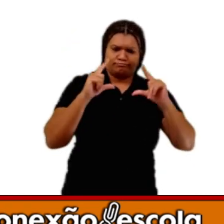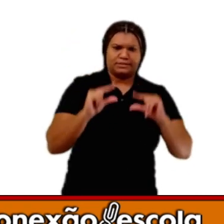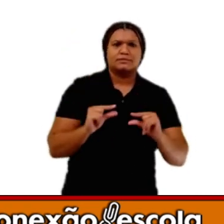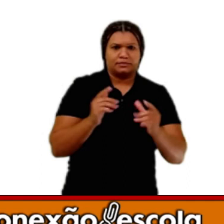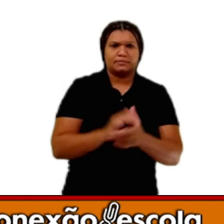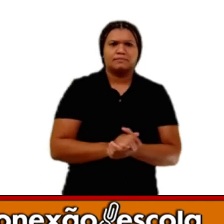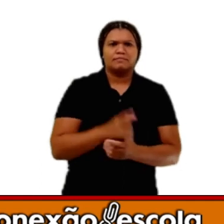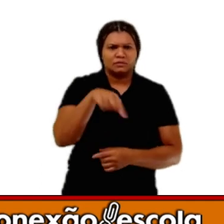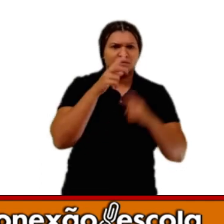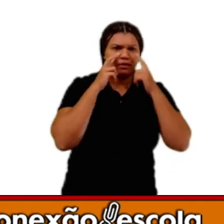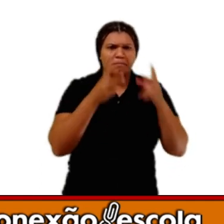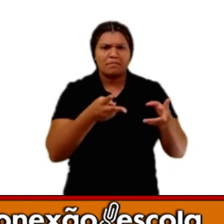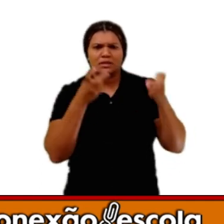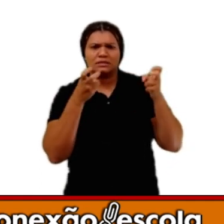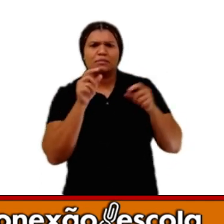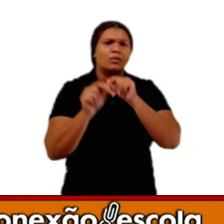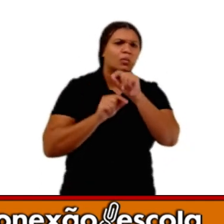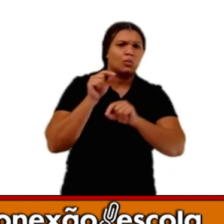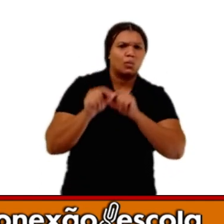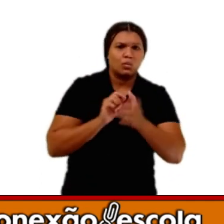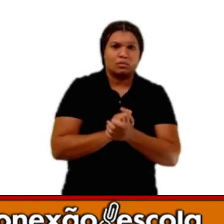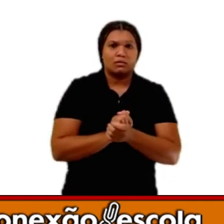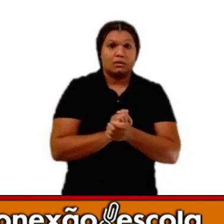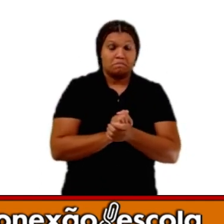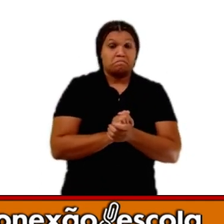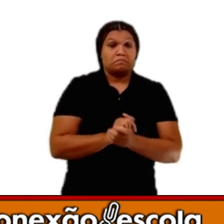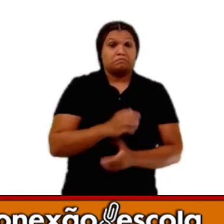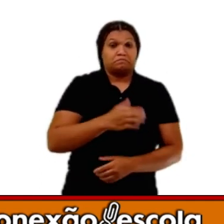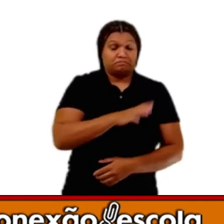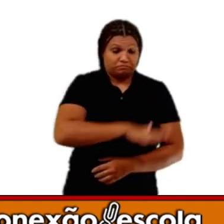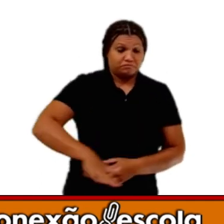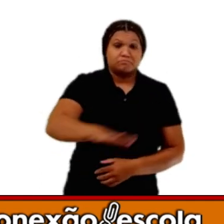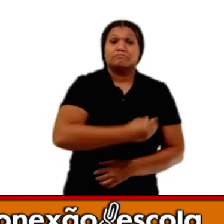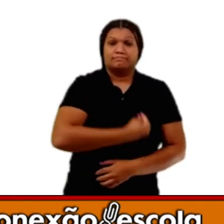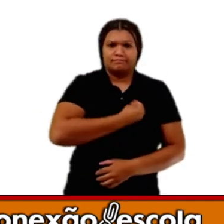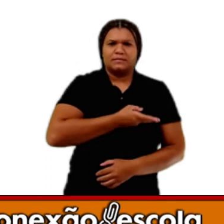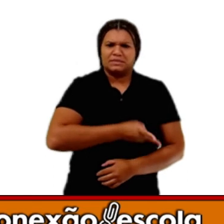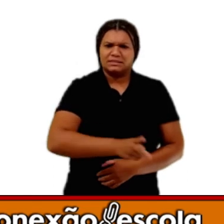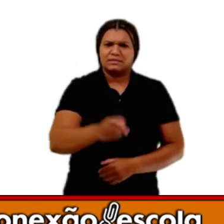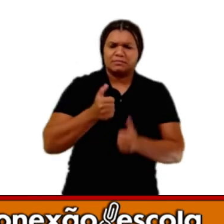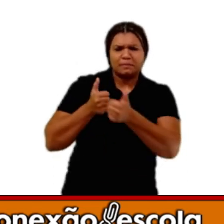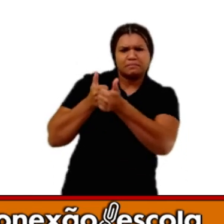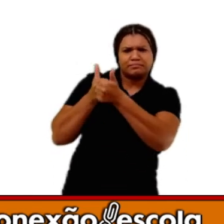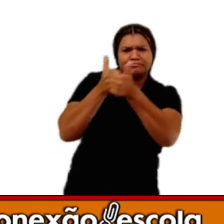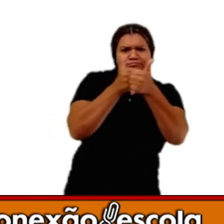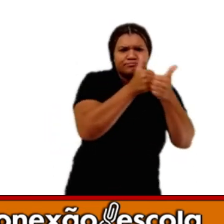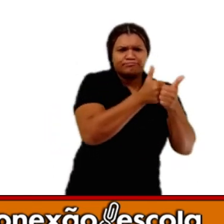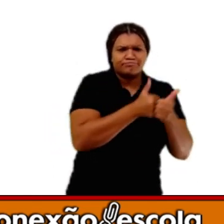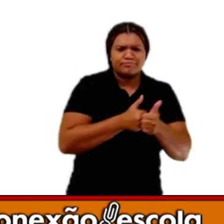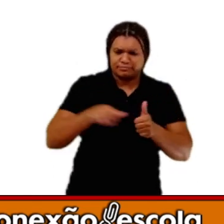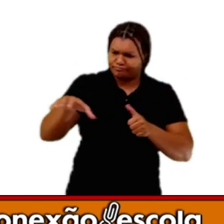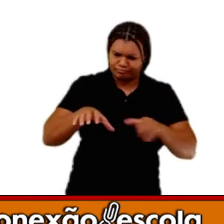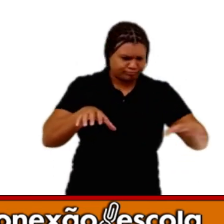menores. Percebam, meus amigos, que os biomas, eles vão estar sempre muito próximos uns dos outros,